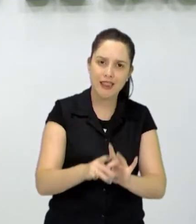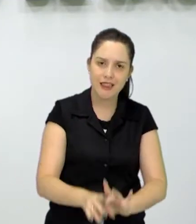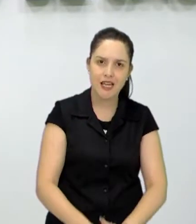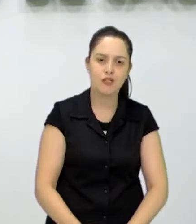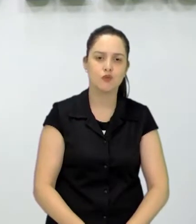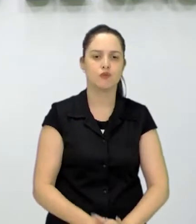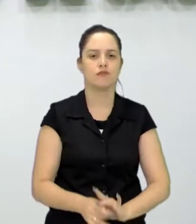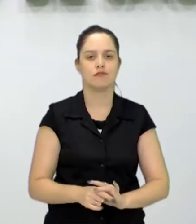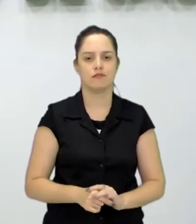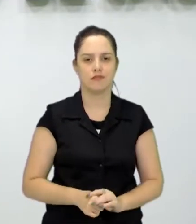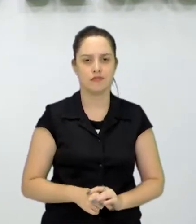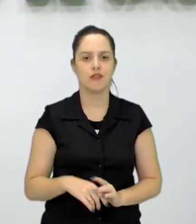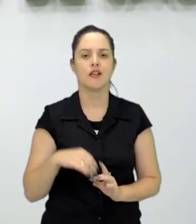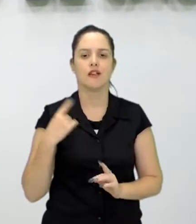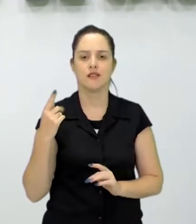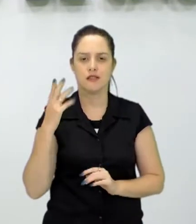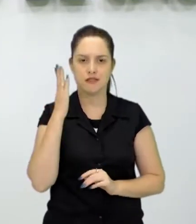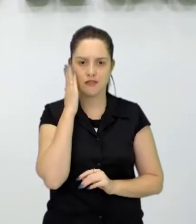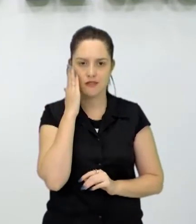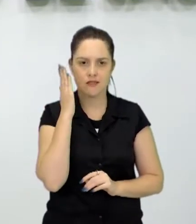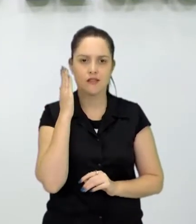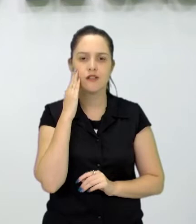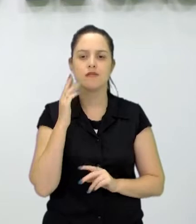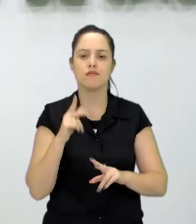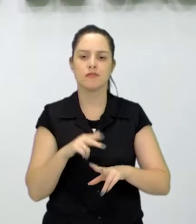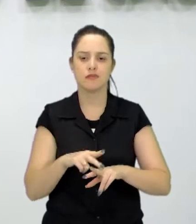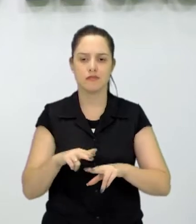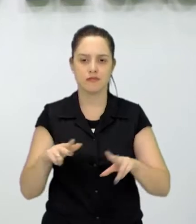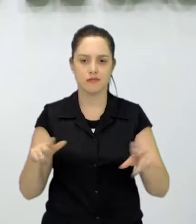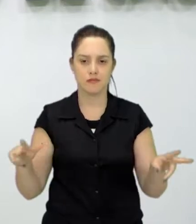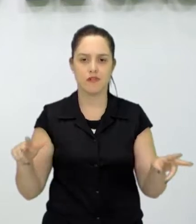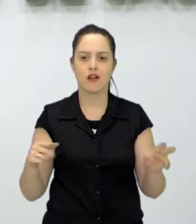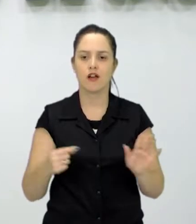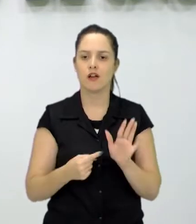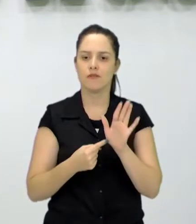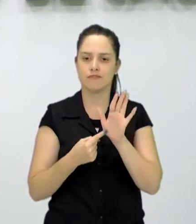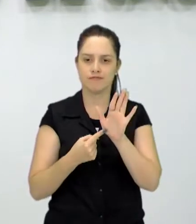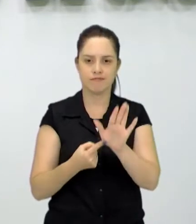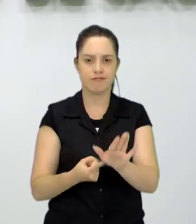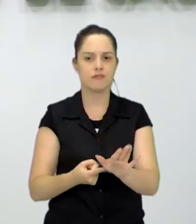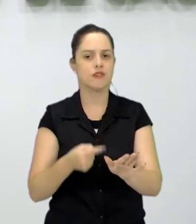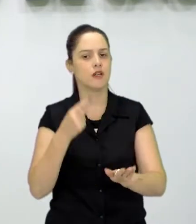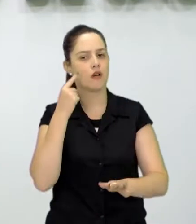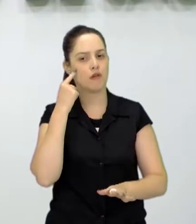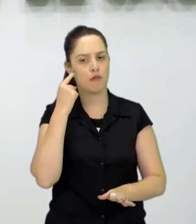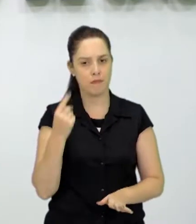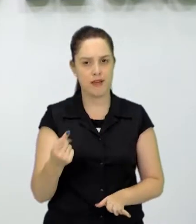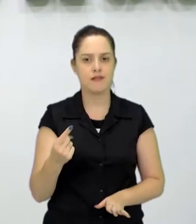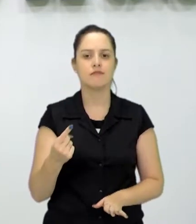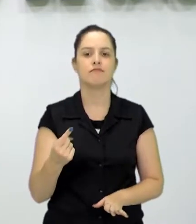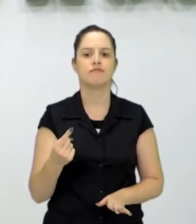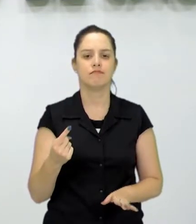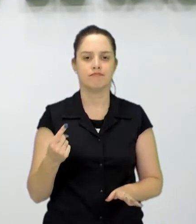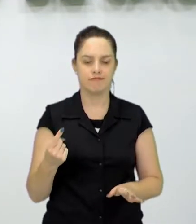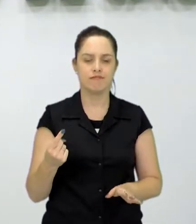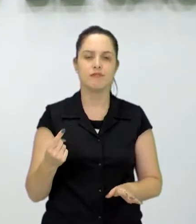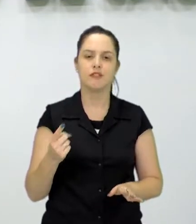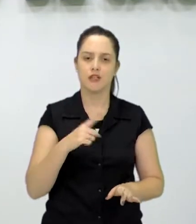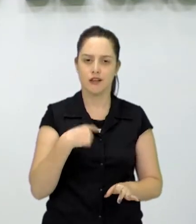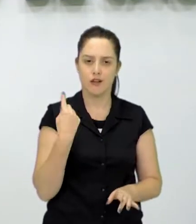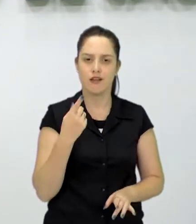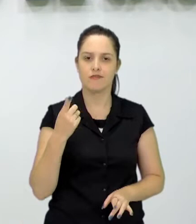e estava se interligando, mas ao mesmo tempo na Europa predominava um pensamento racista. Então,